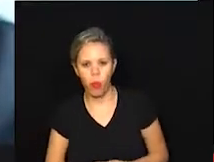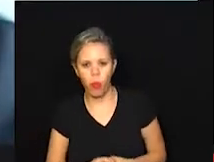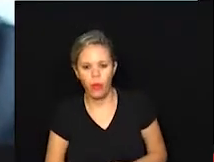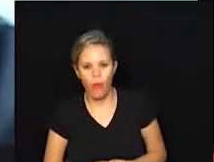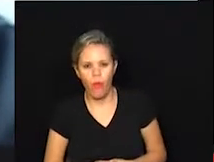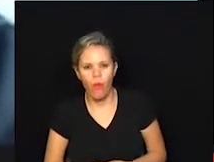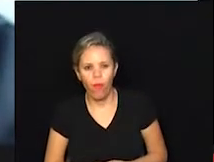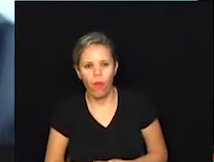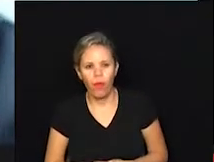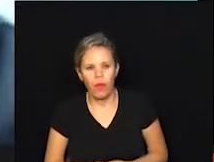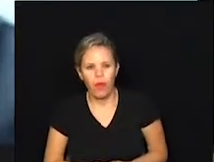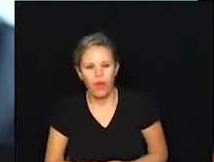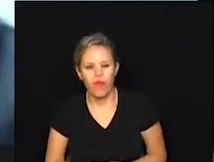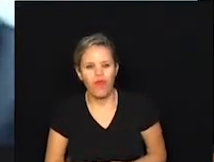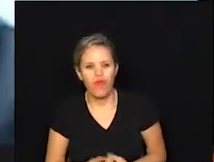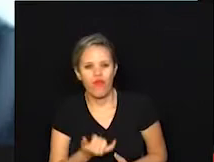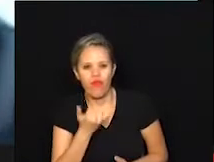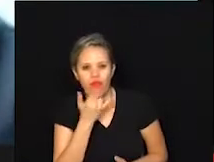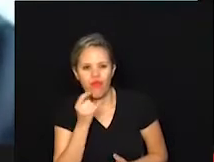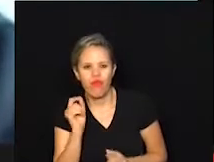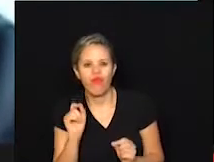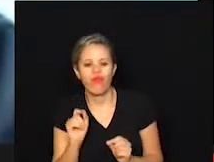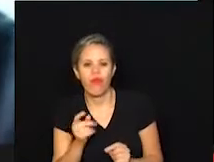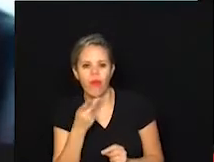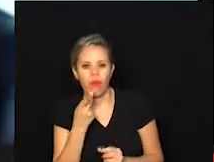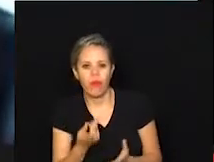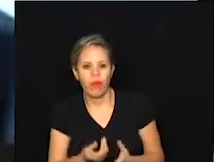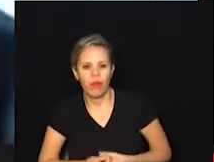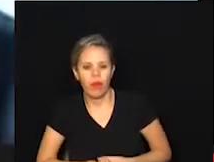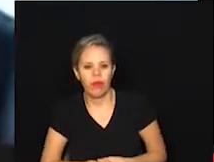Ai, perdi um ponto, desculpa.